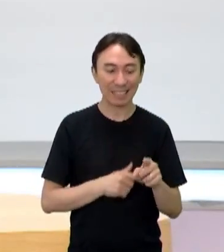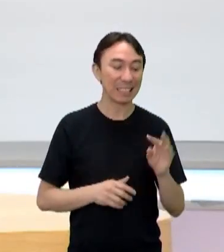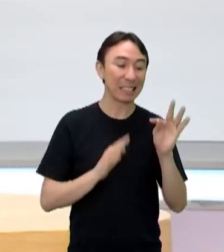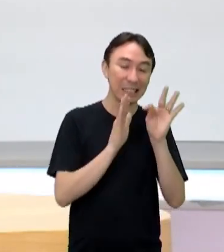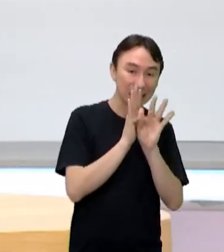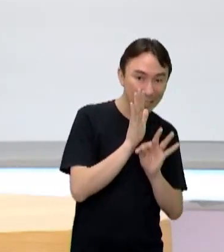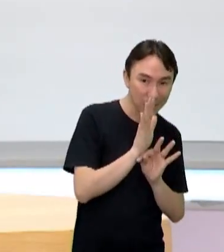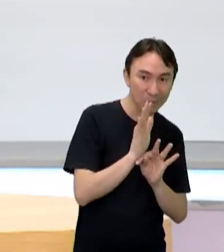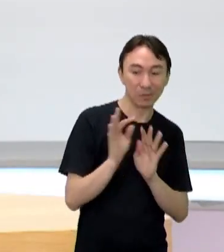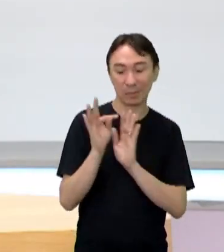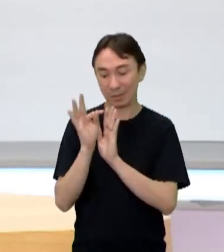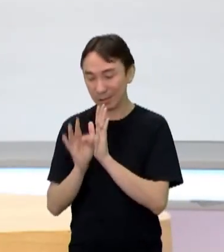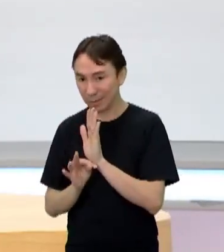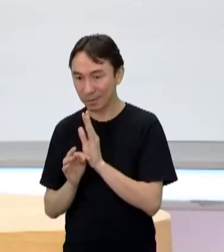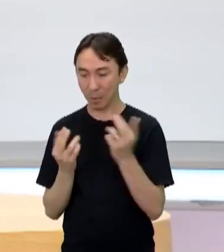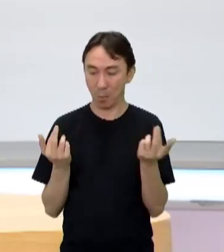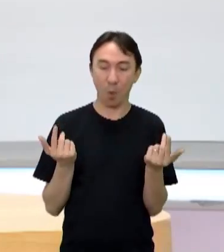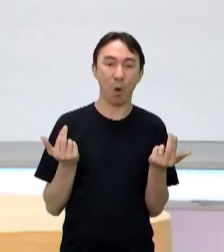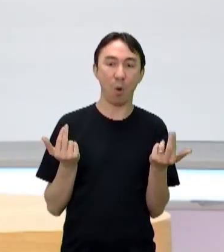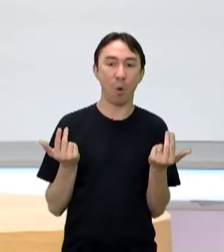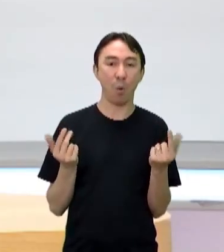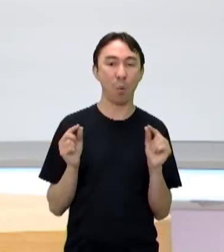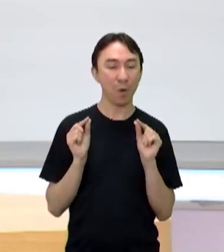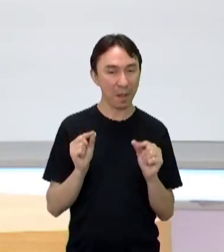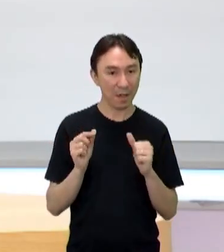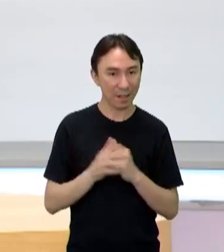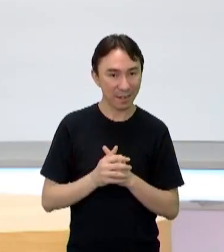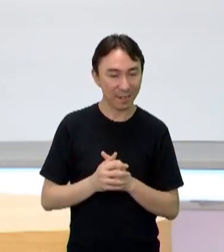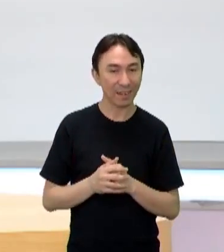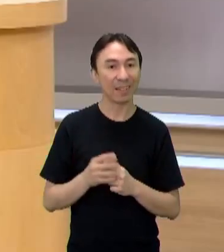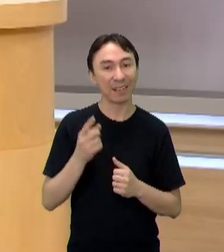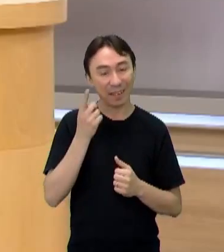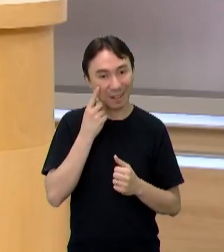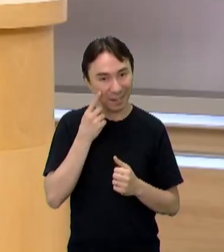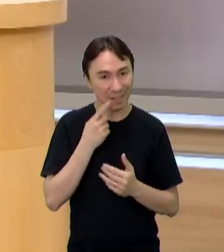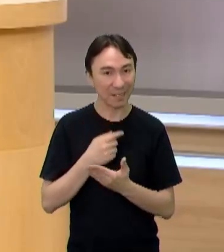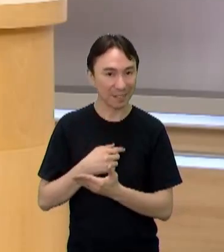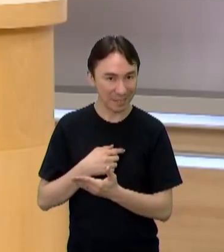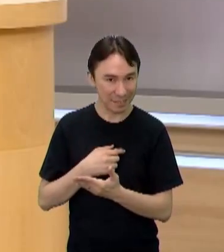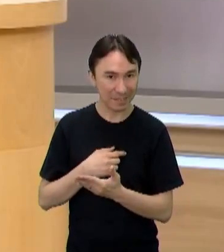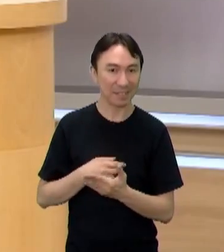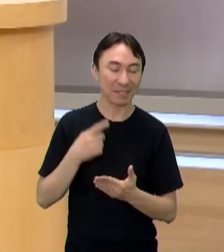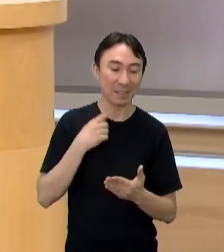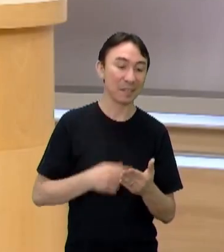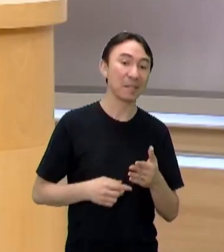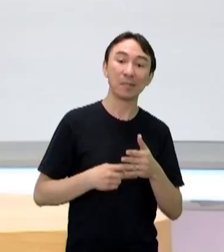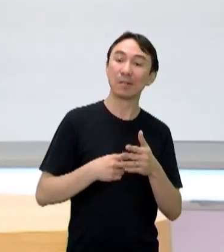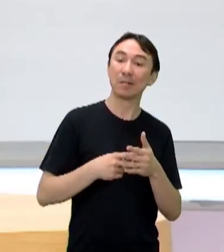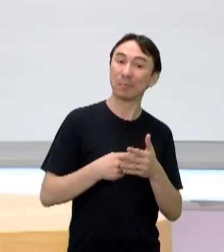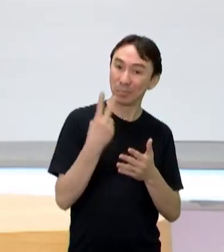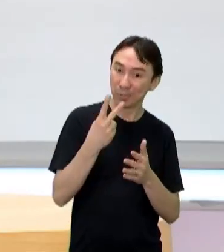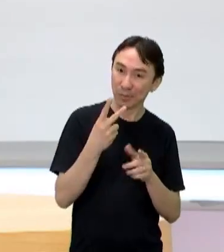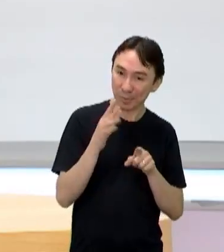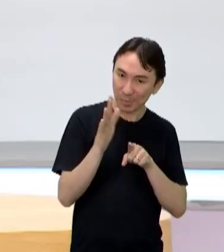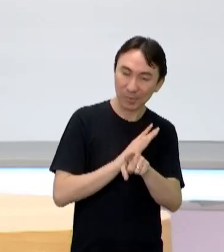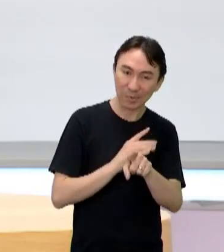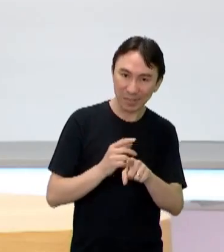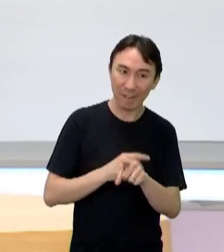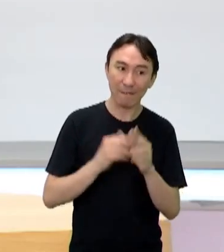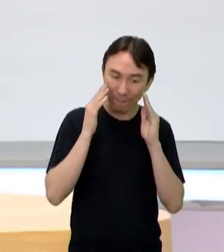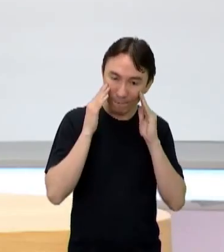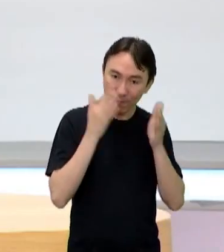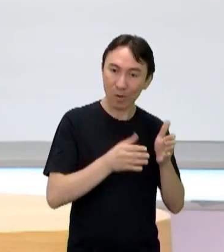têm em comum. Na segunda questão, de acordo com o texto 1. Então, o meu foco agora é o texto 1,